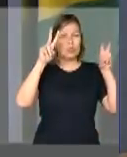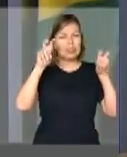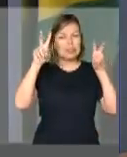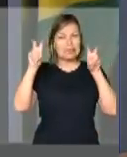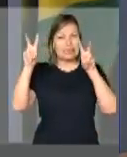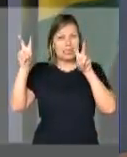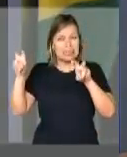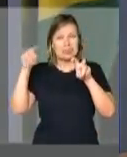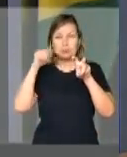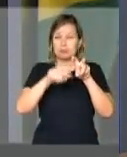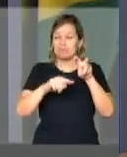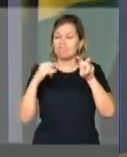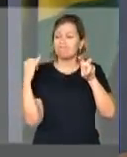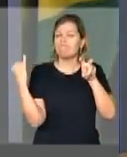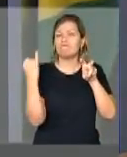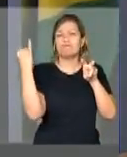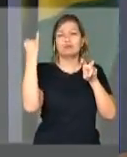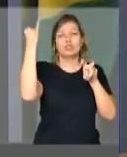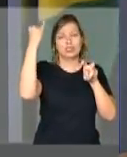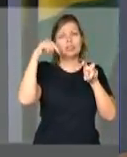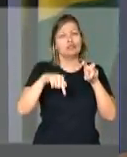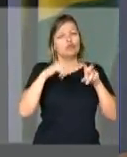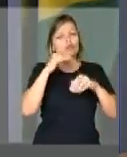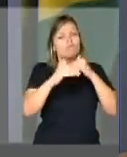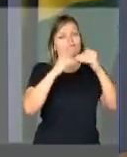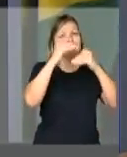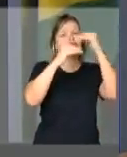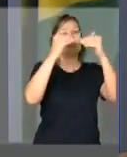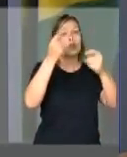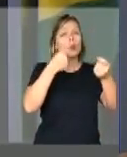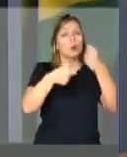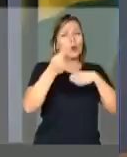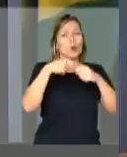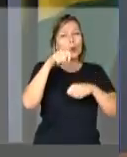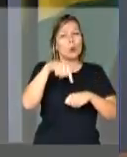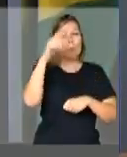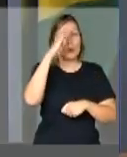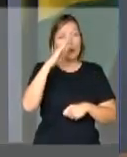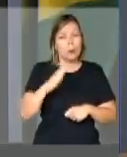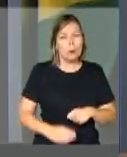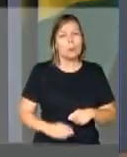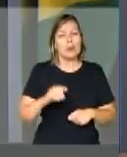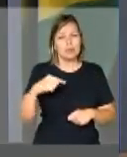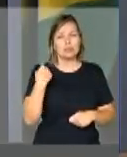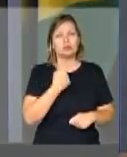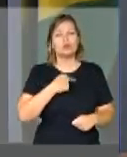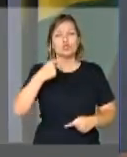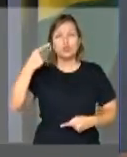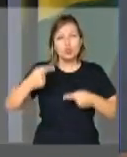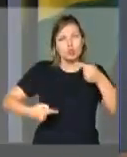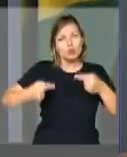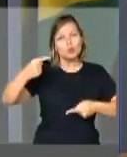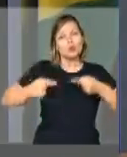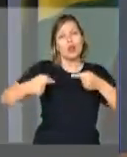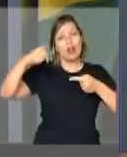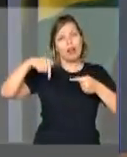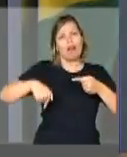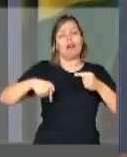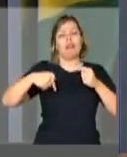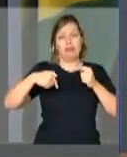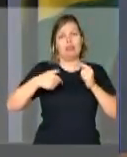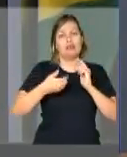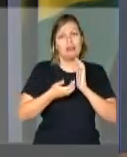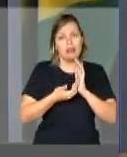desenvolvimento econômico do Brasil estão em pauta ou estão sendo trazidos para debate e discussão na Câmara, e